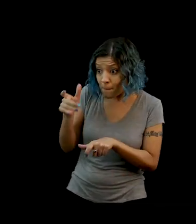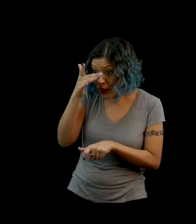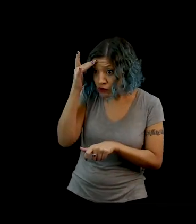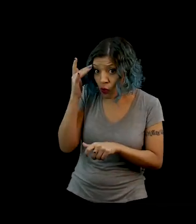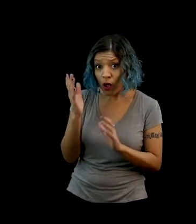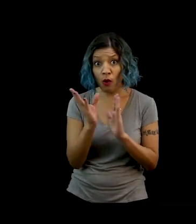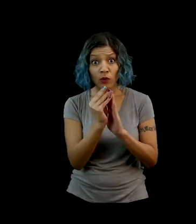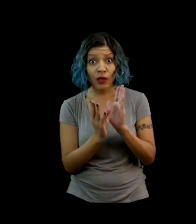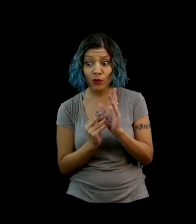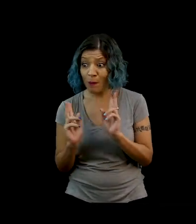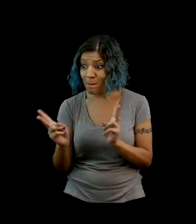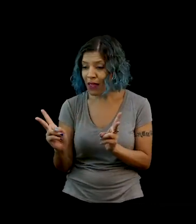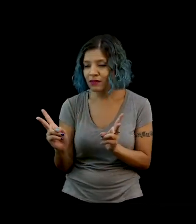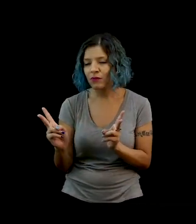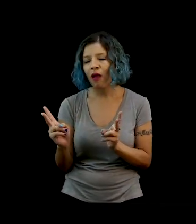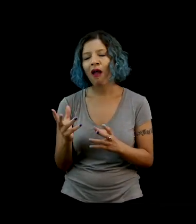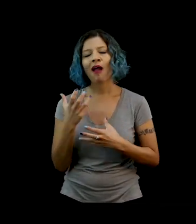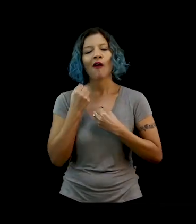E